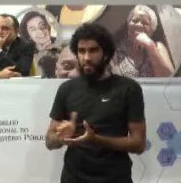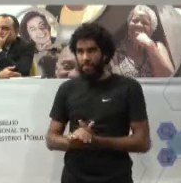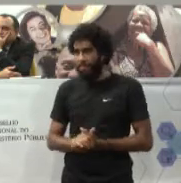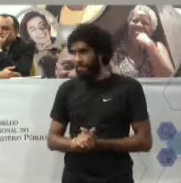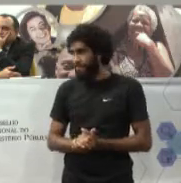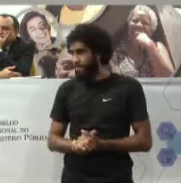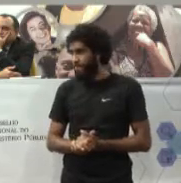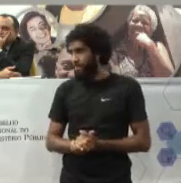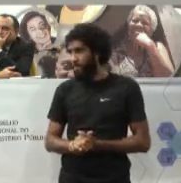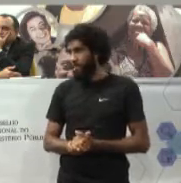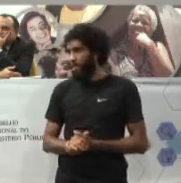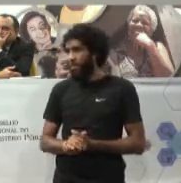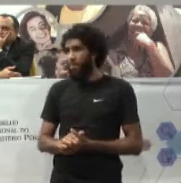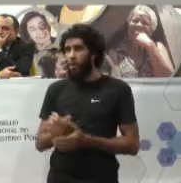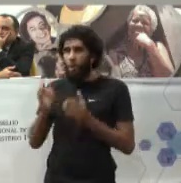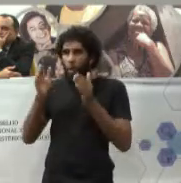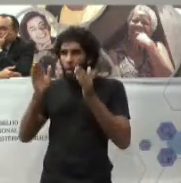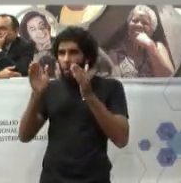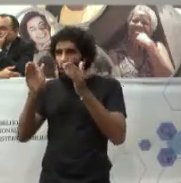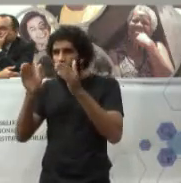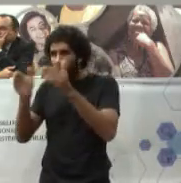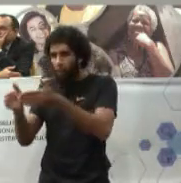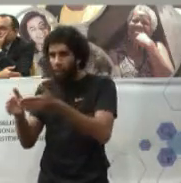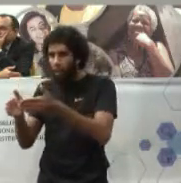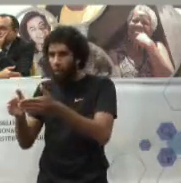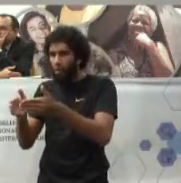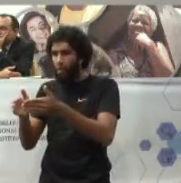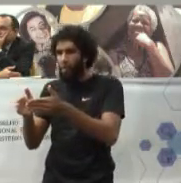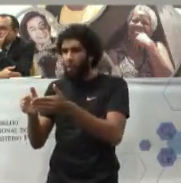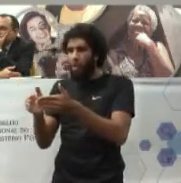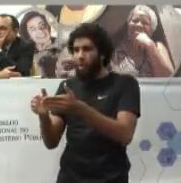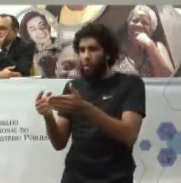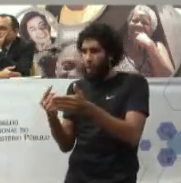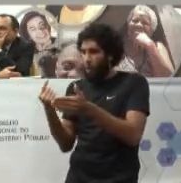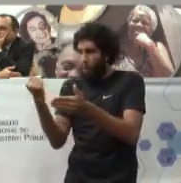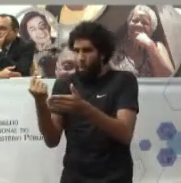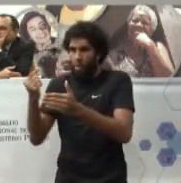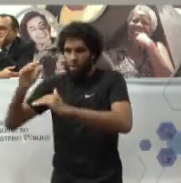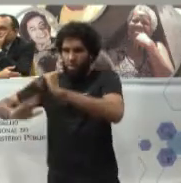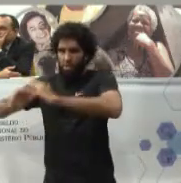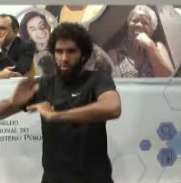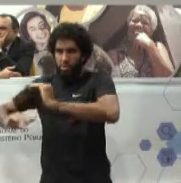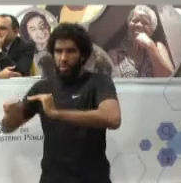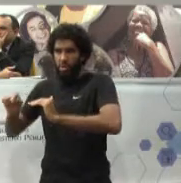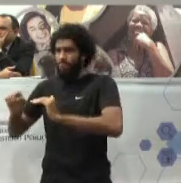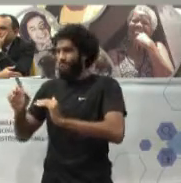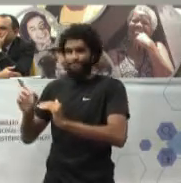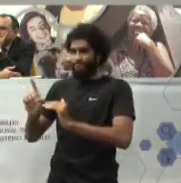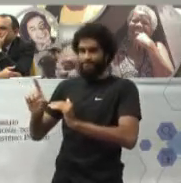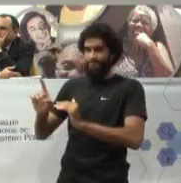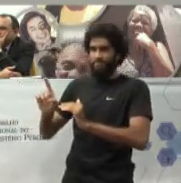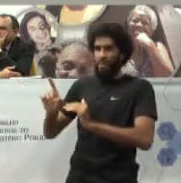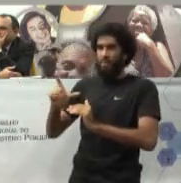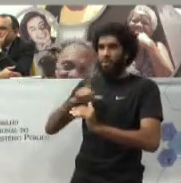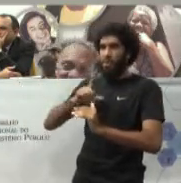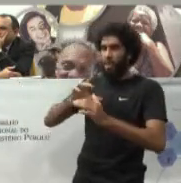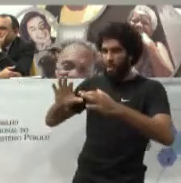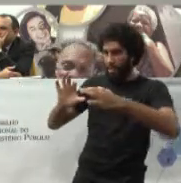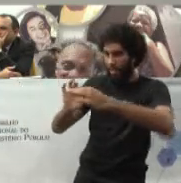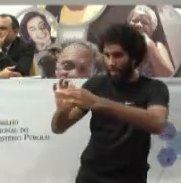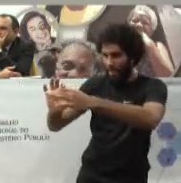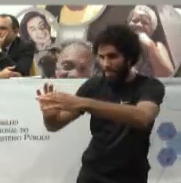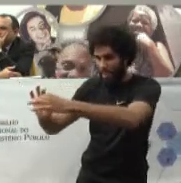concentração das reflexões sobre atividade no único profissional no profissional médico da insistente e permanente